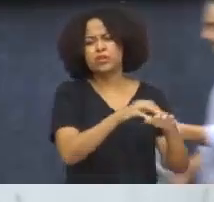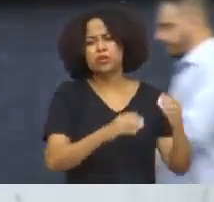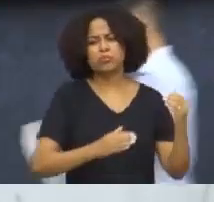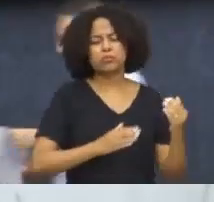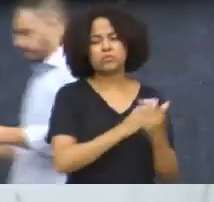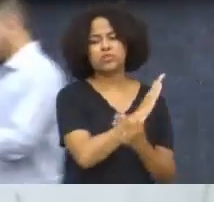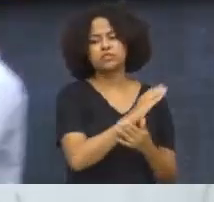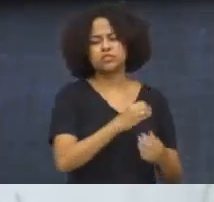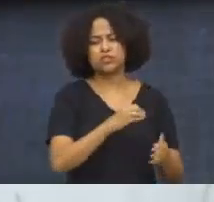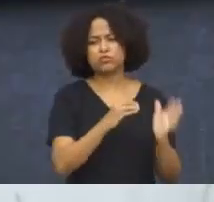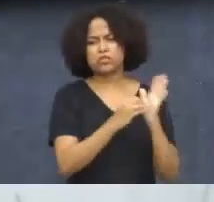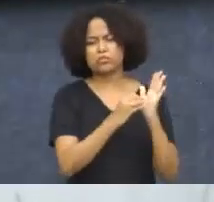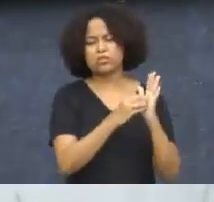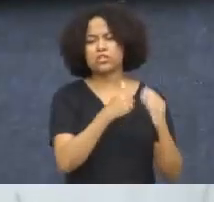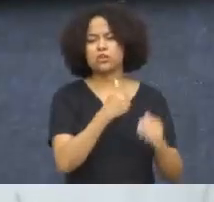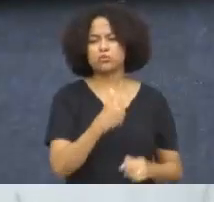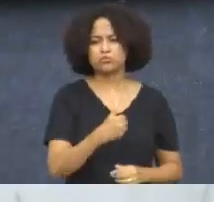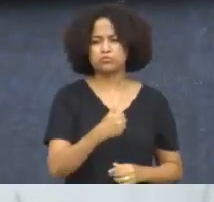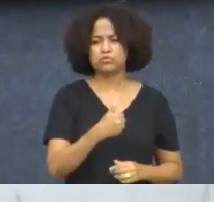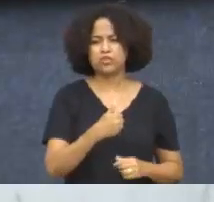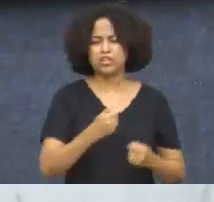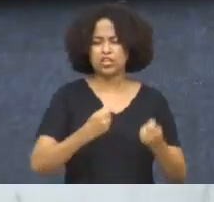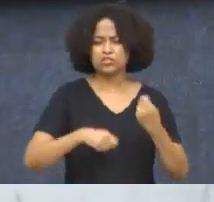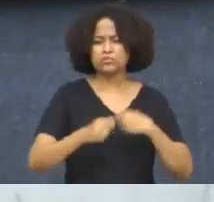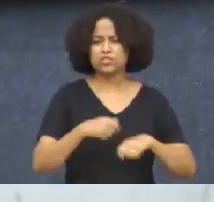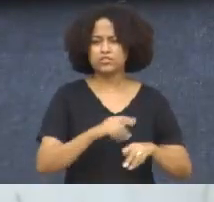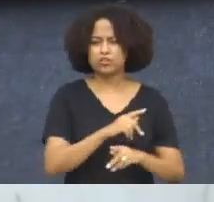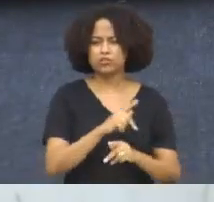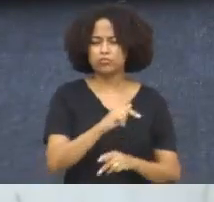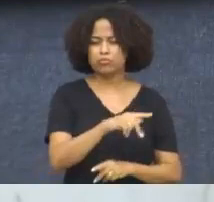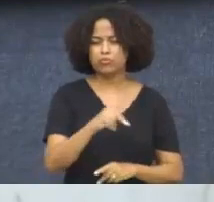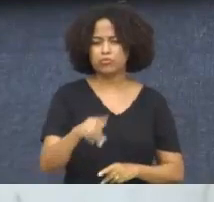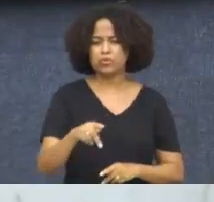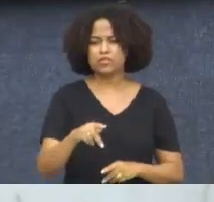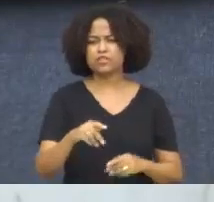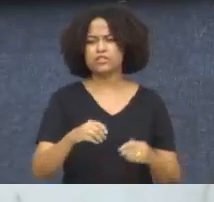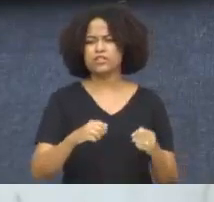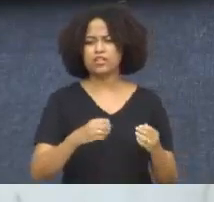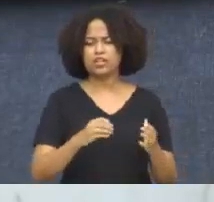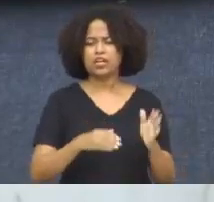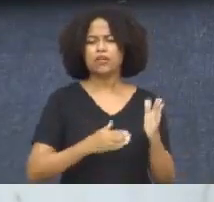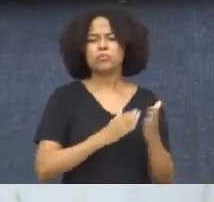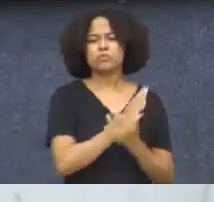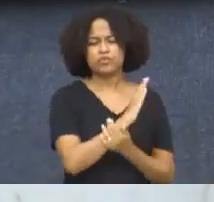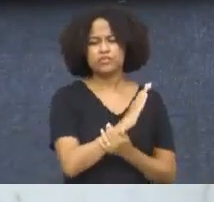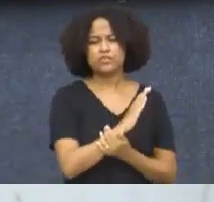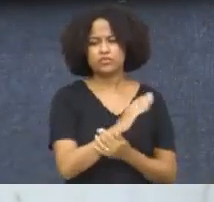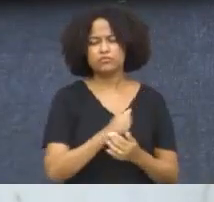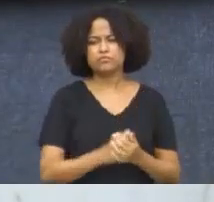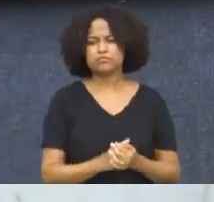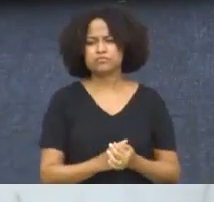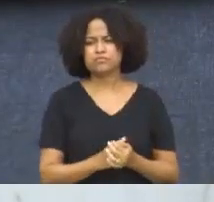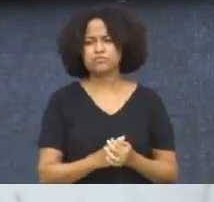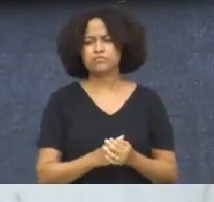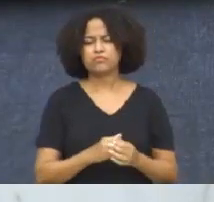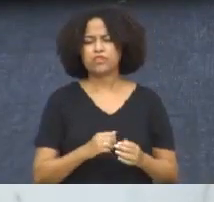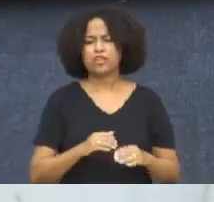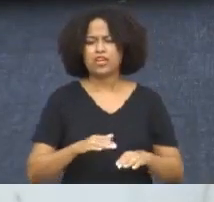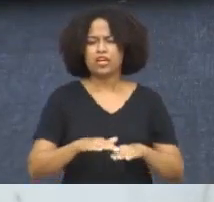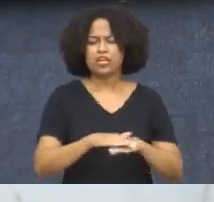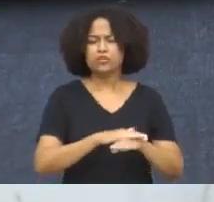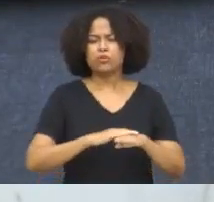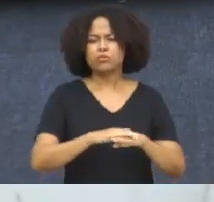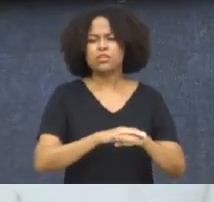emenda 1. Administração pública pela aprovação da emenda 1. Direitos humanos, habitação, igualdade